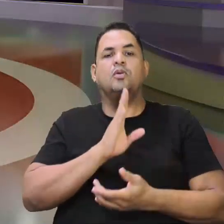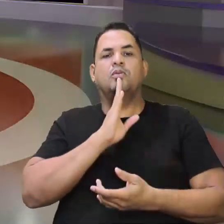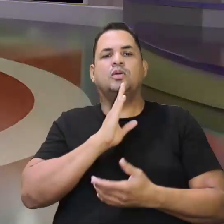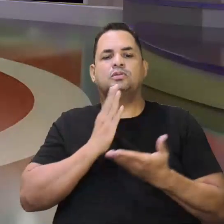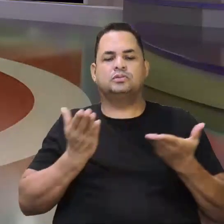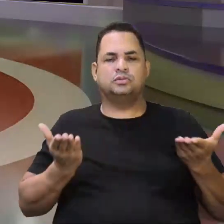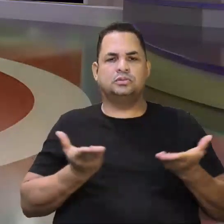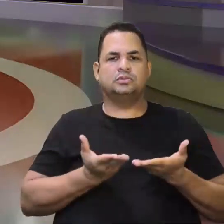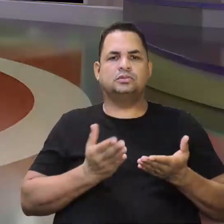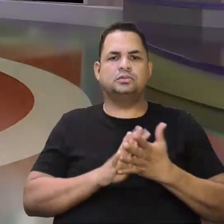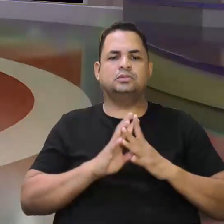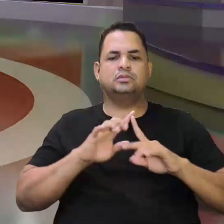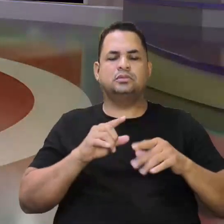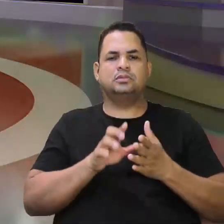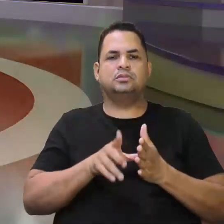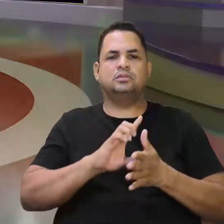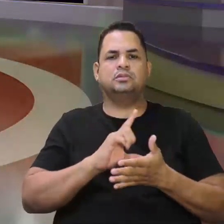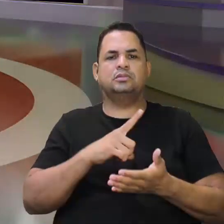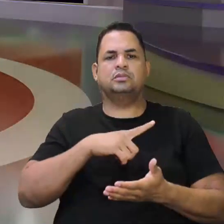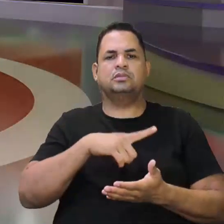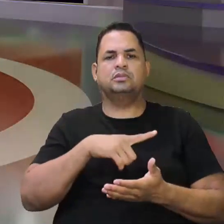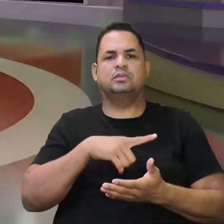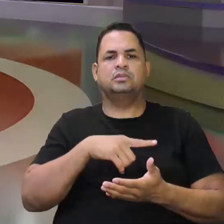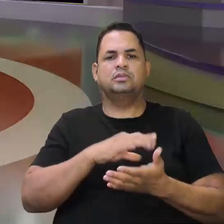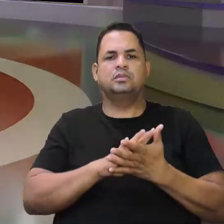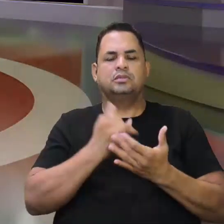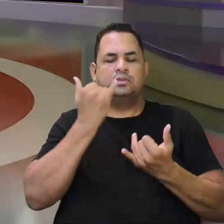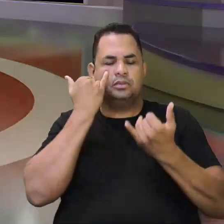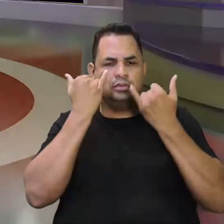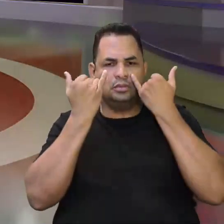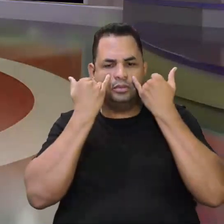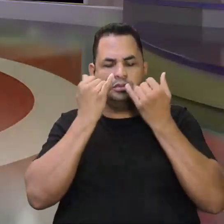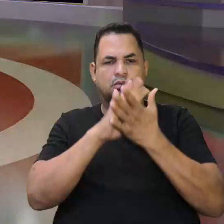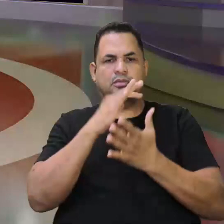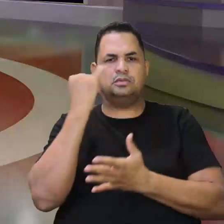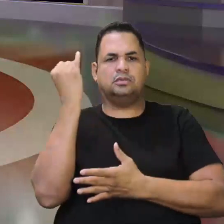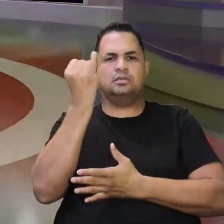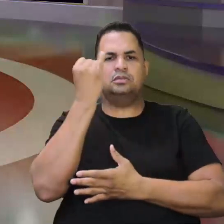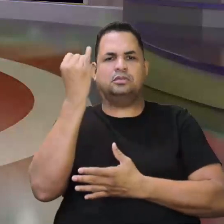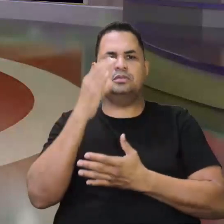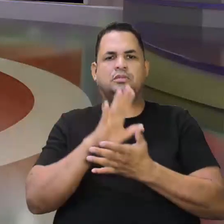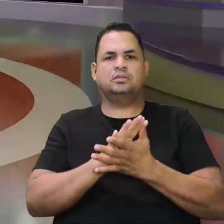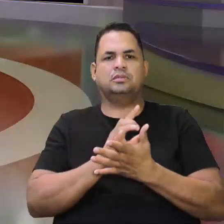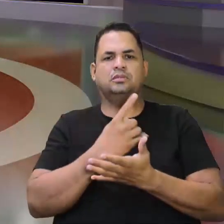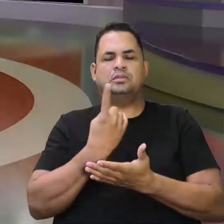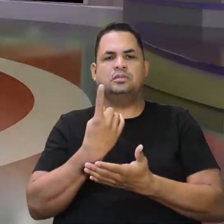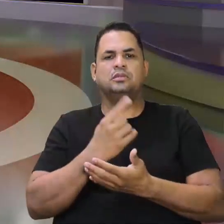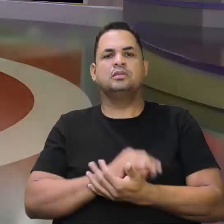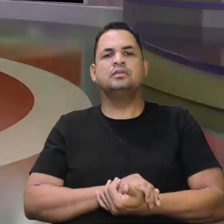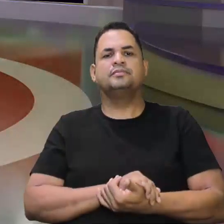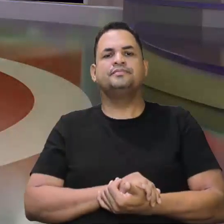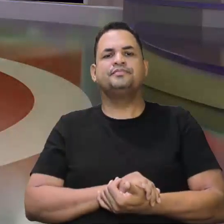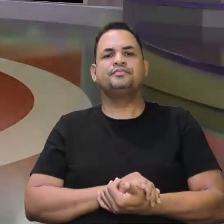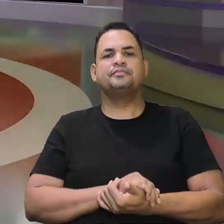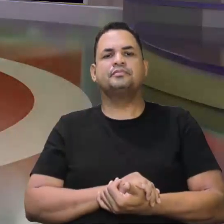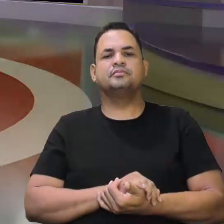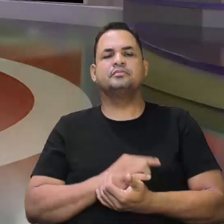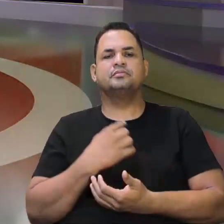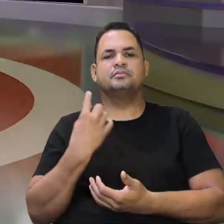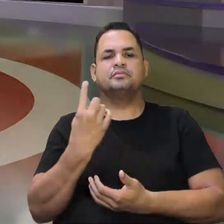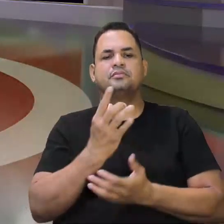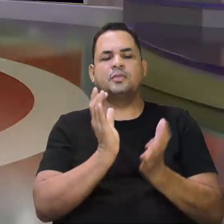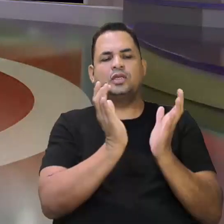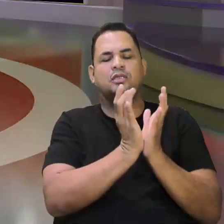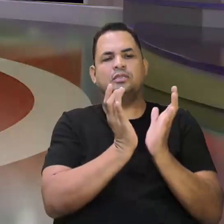hoje, certo? Mas antes, temos algumas informações importantes referente à nossa Unit 1, a